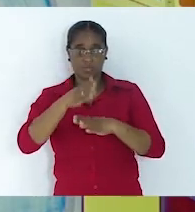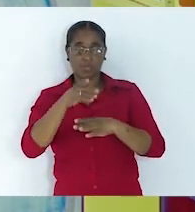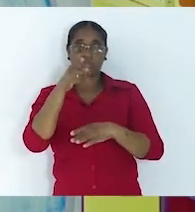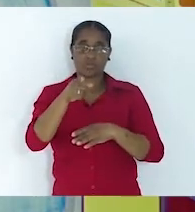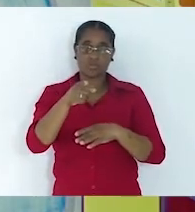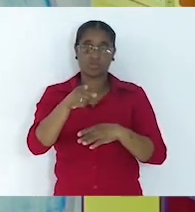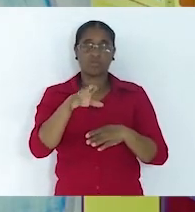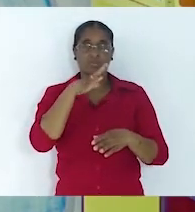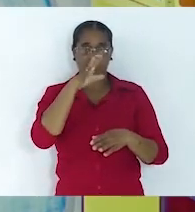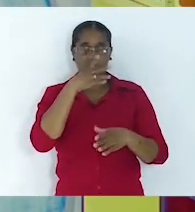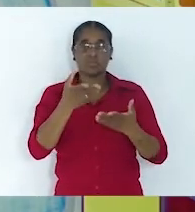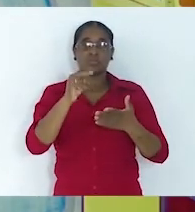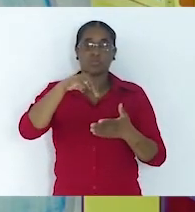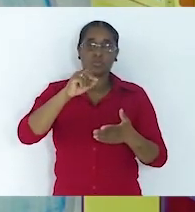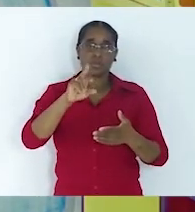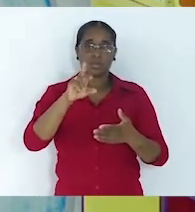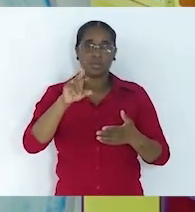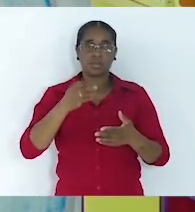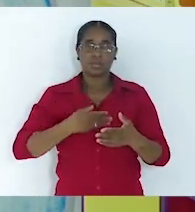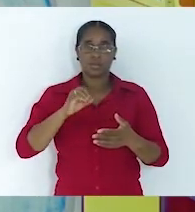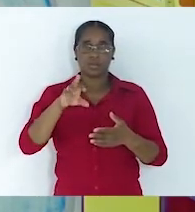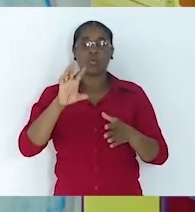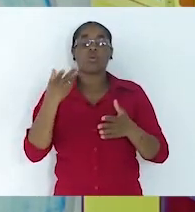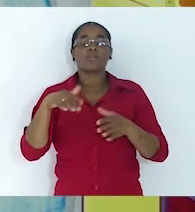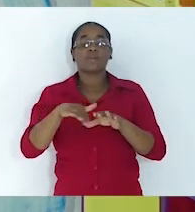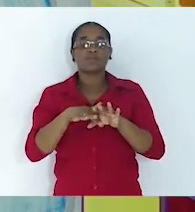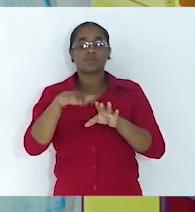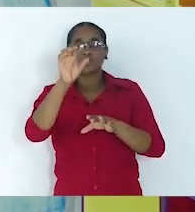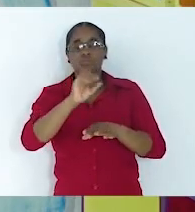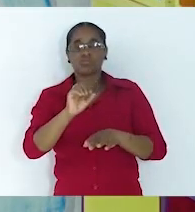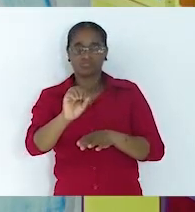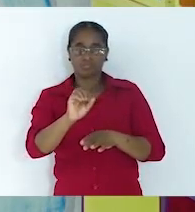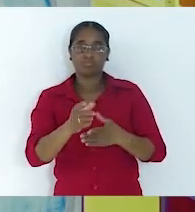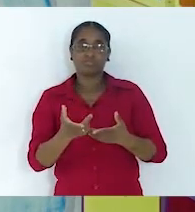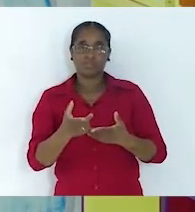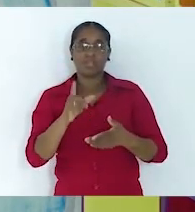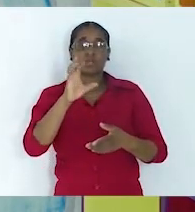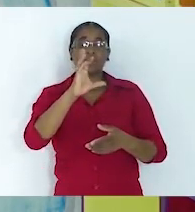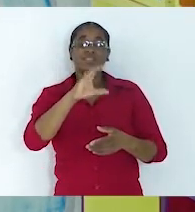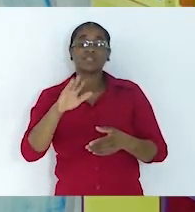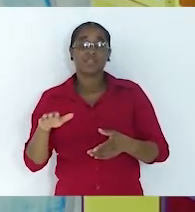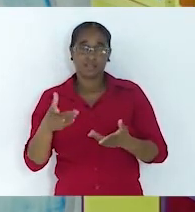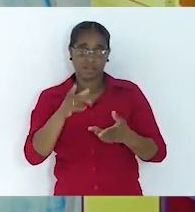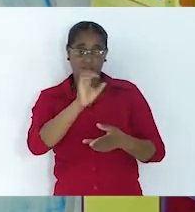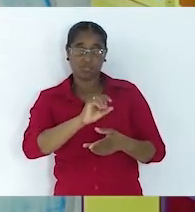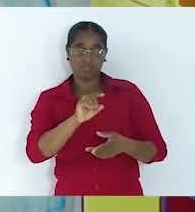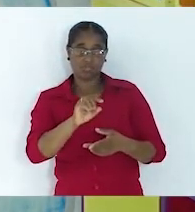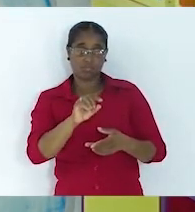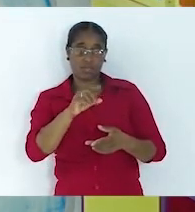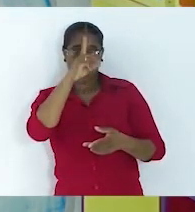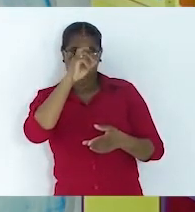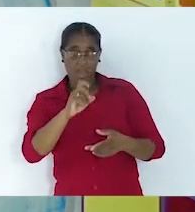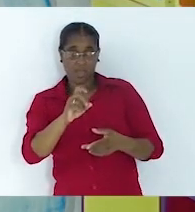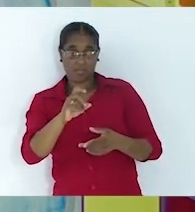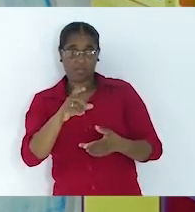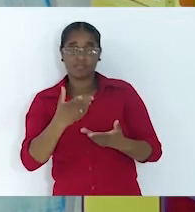vais classificar o narrador quanto à sua participação e quanto à ciência. Relembra que vimos a